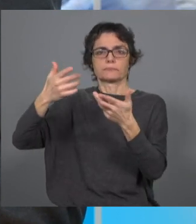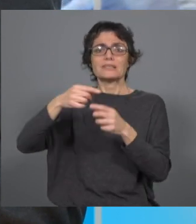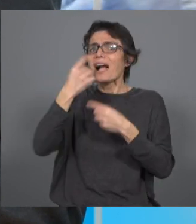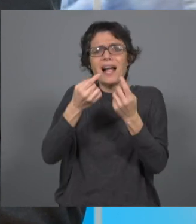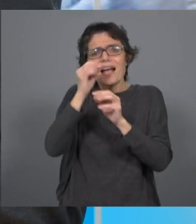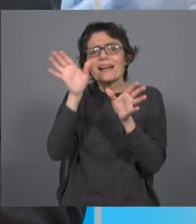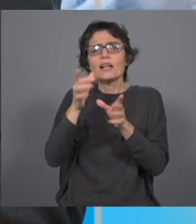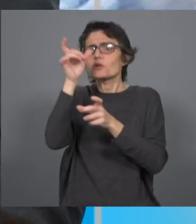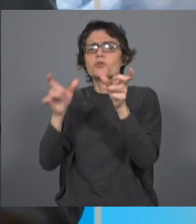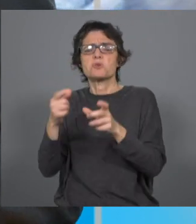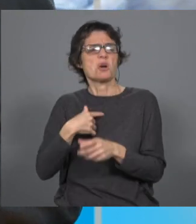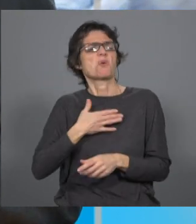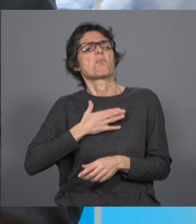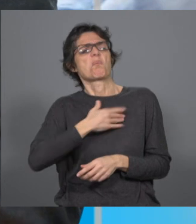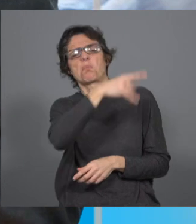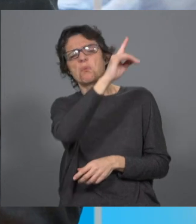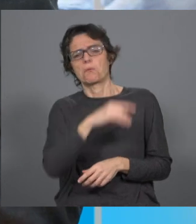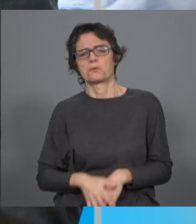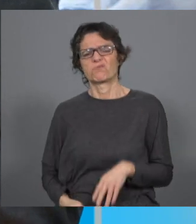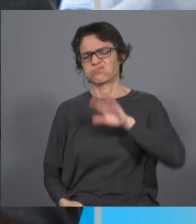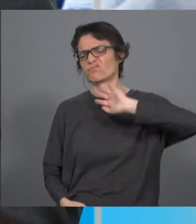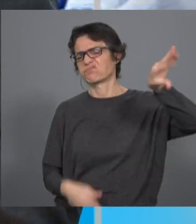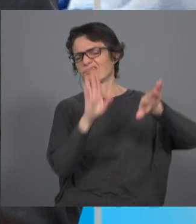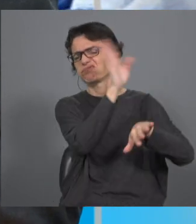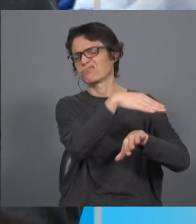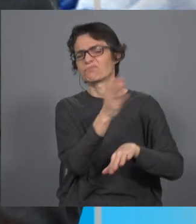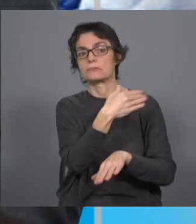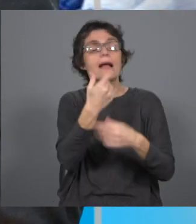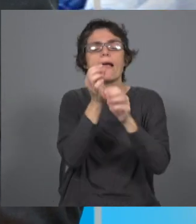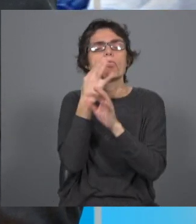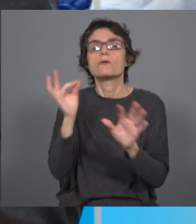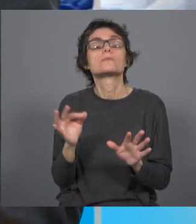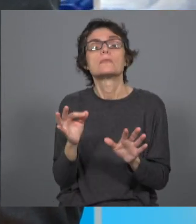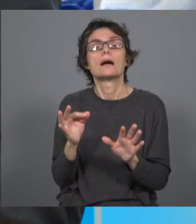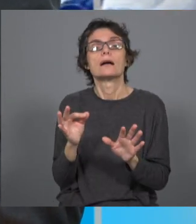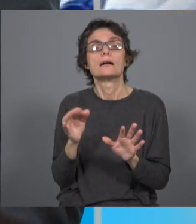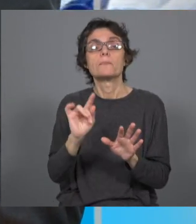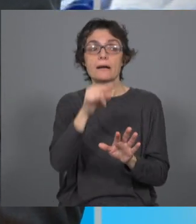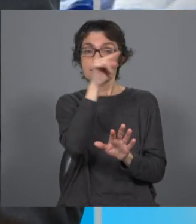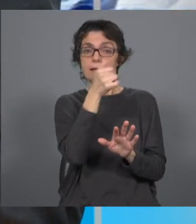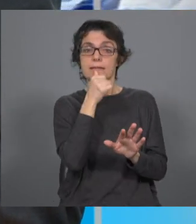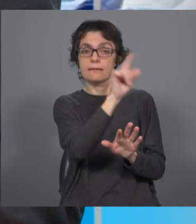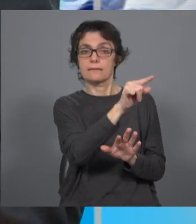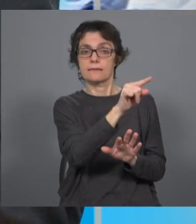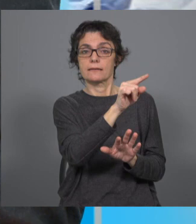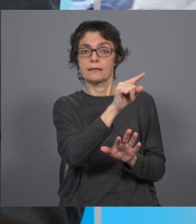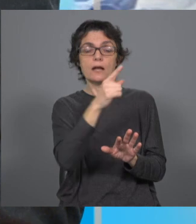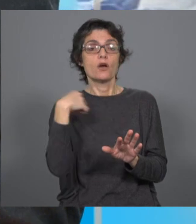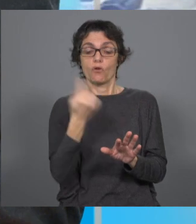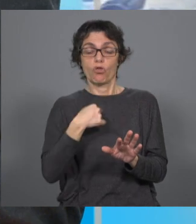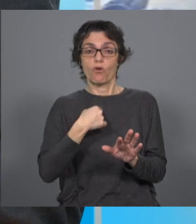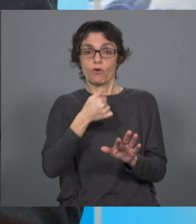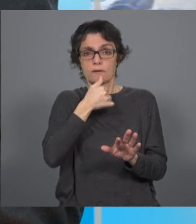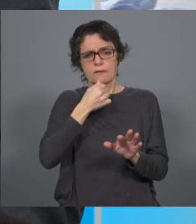a tua personalidade, não... mas ser infiel a essa verdade é correr o risco de viver uma